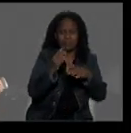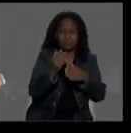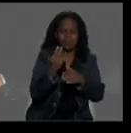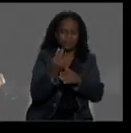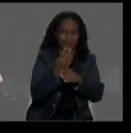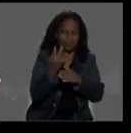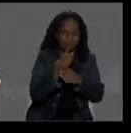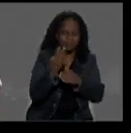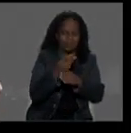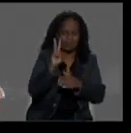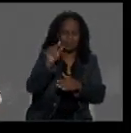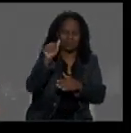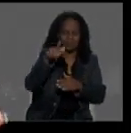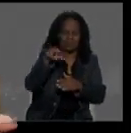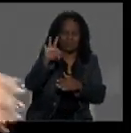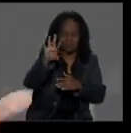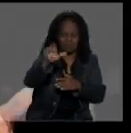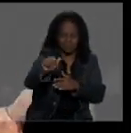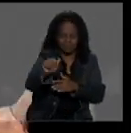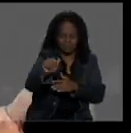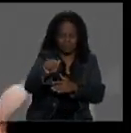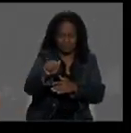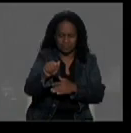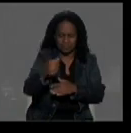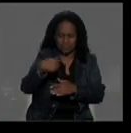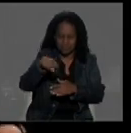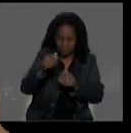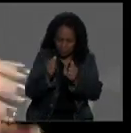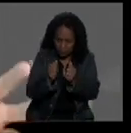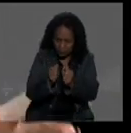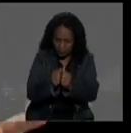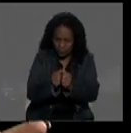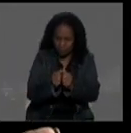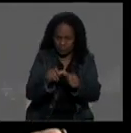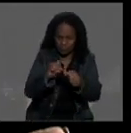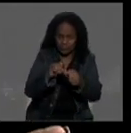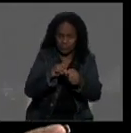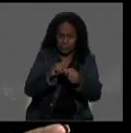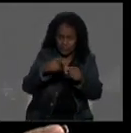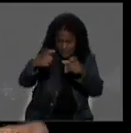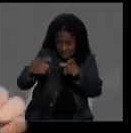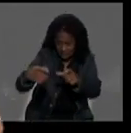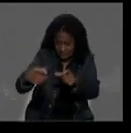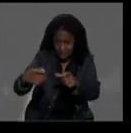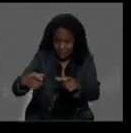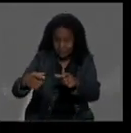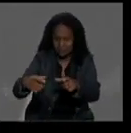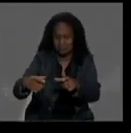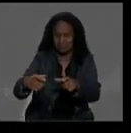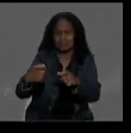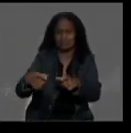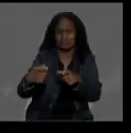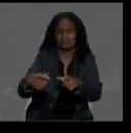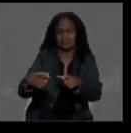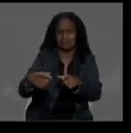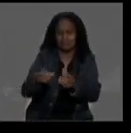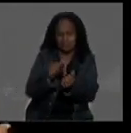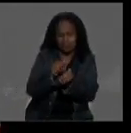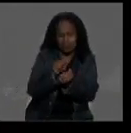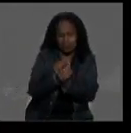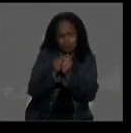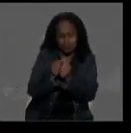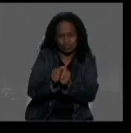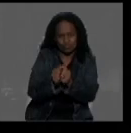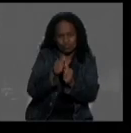Valença. E aí buscamos fazer nessa região muito em função desse